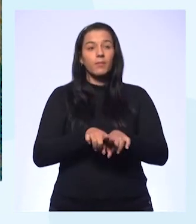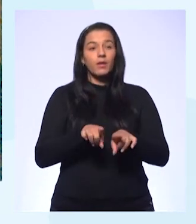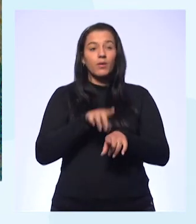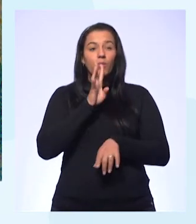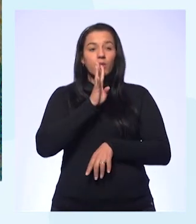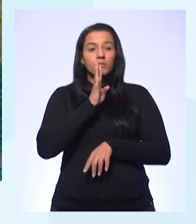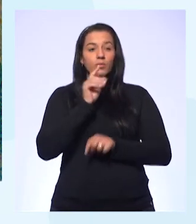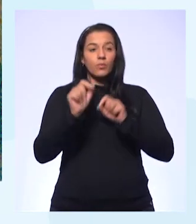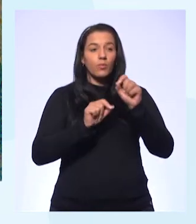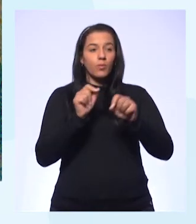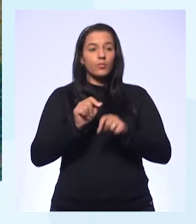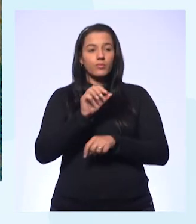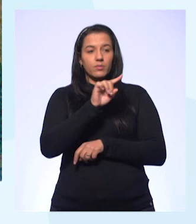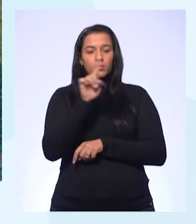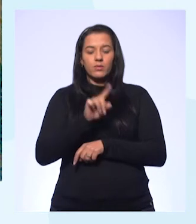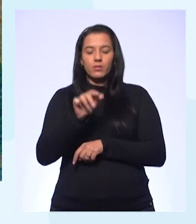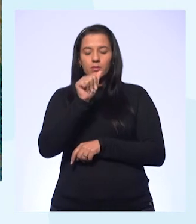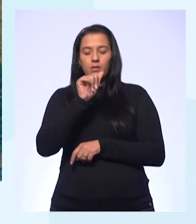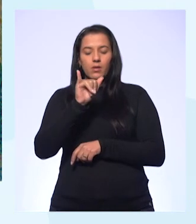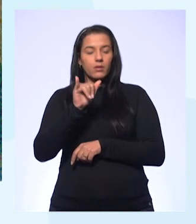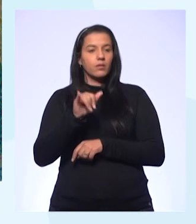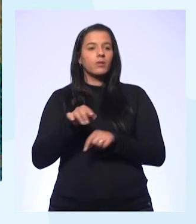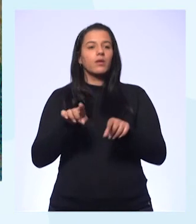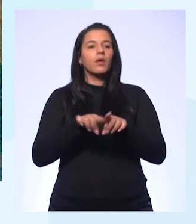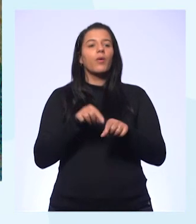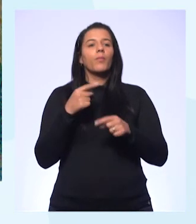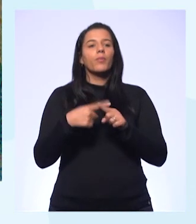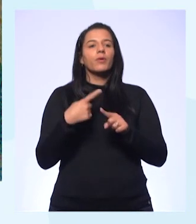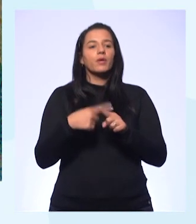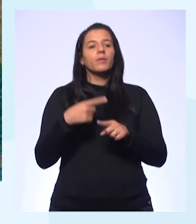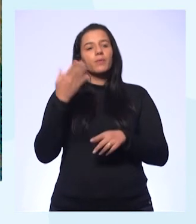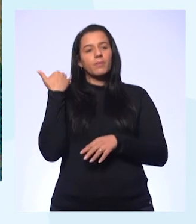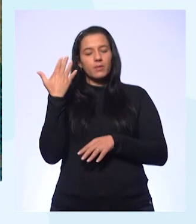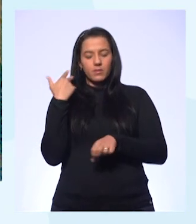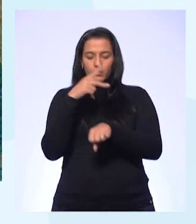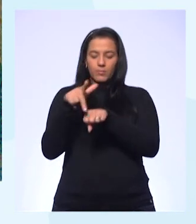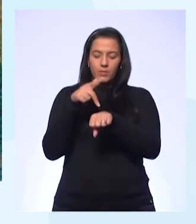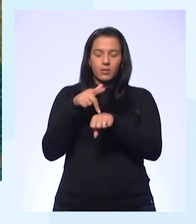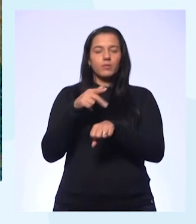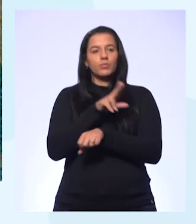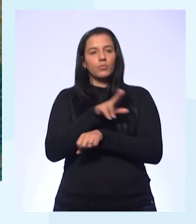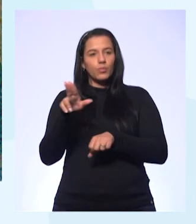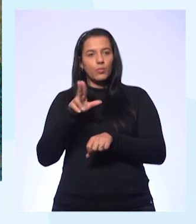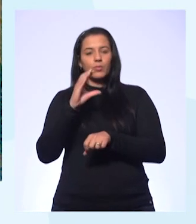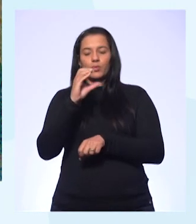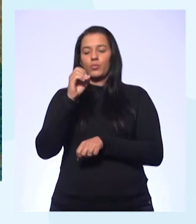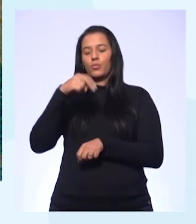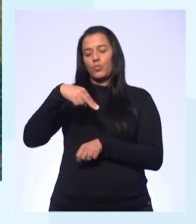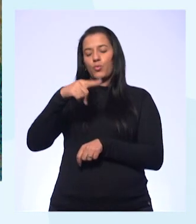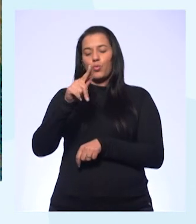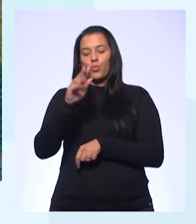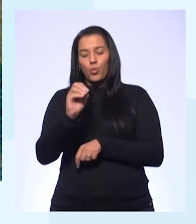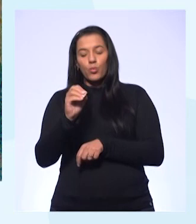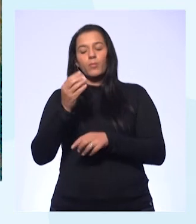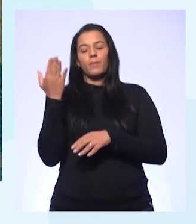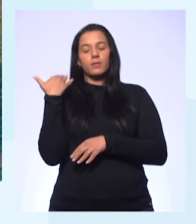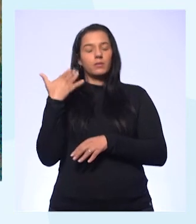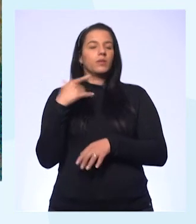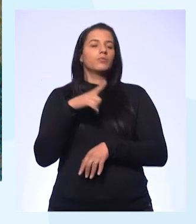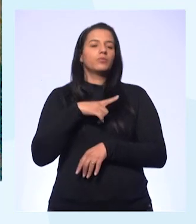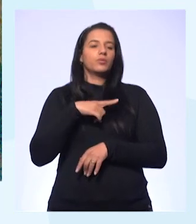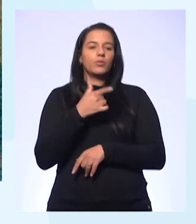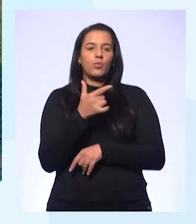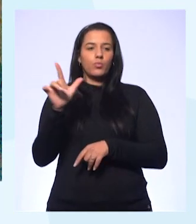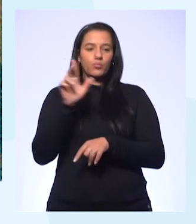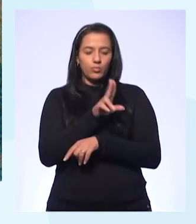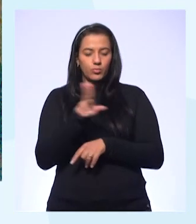porque antes de chamar Congo, o país chamava Zaire. Tá? Então alguns ainda chamam de Rio Zaire, lá, principalmente na